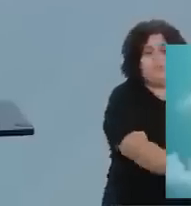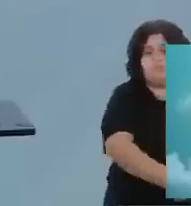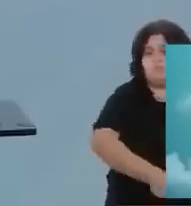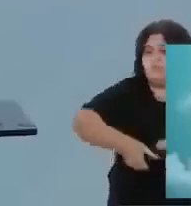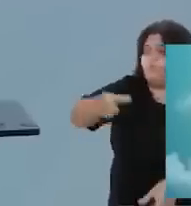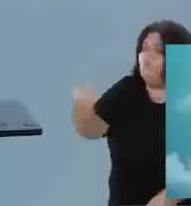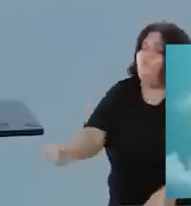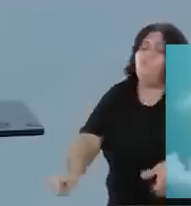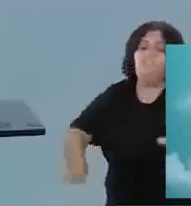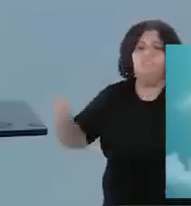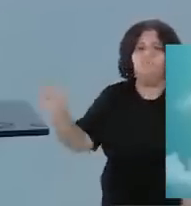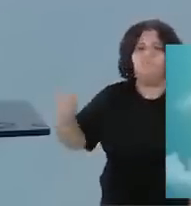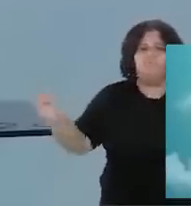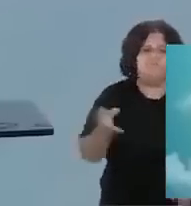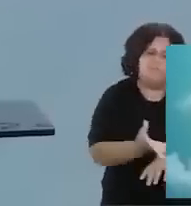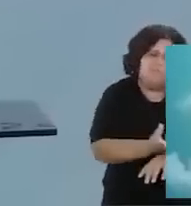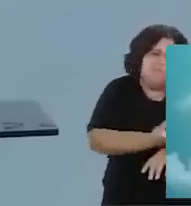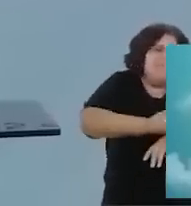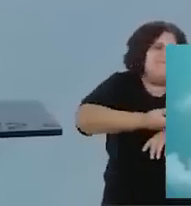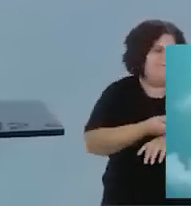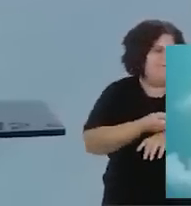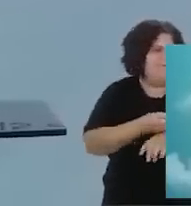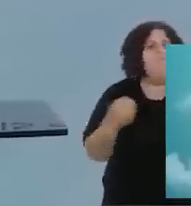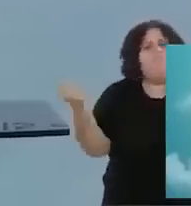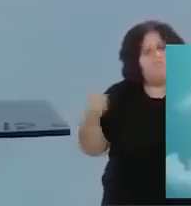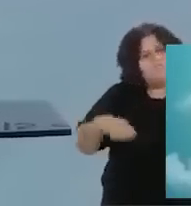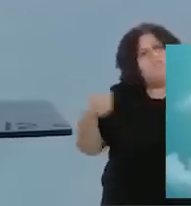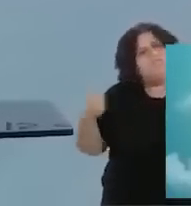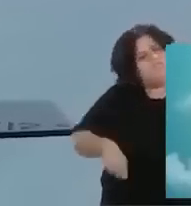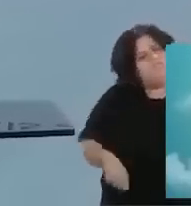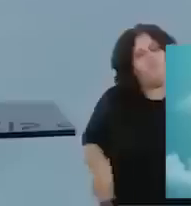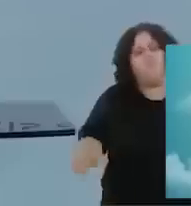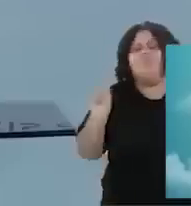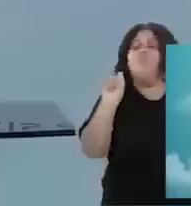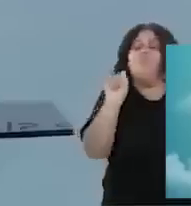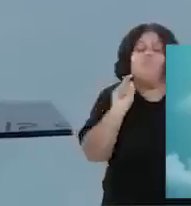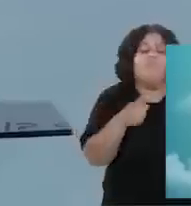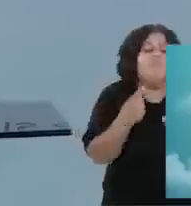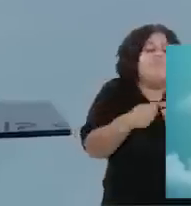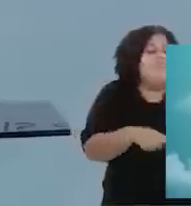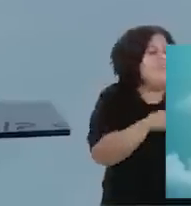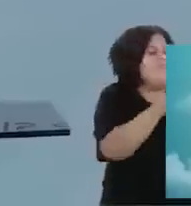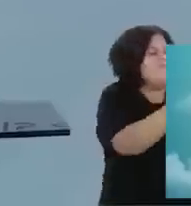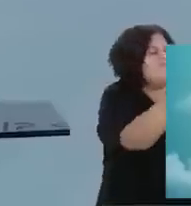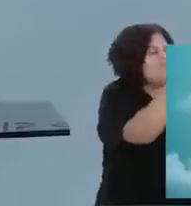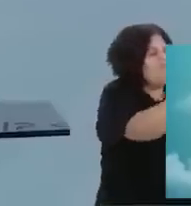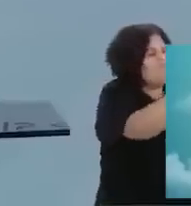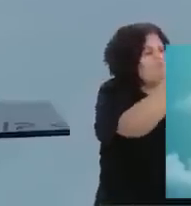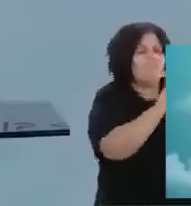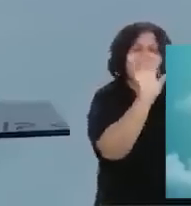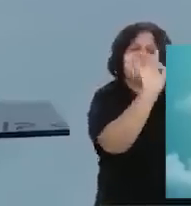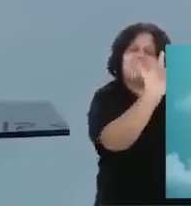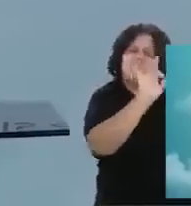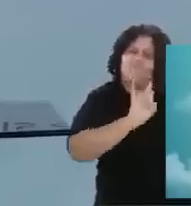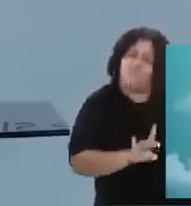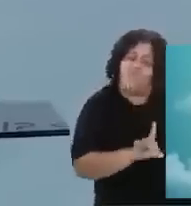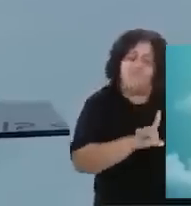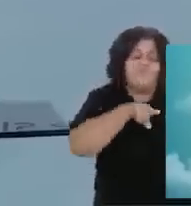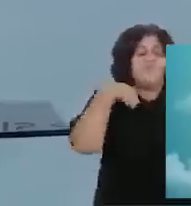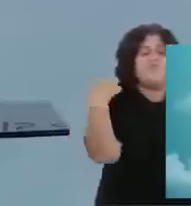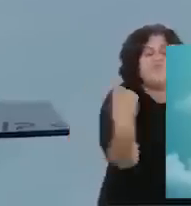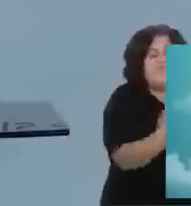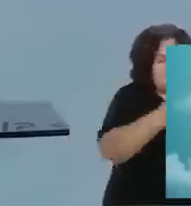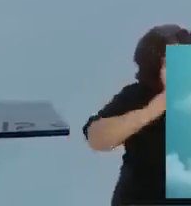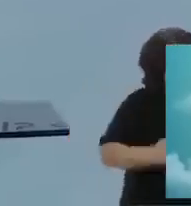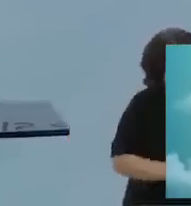outros, né? Isso é algo precioso, porque preferir em honra, essa palavra no grego significa